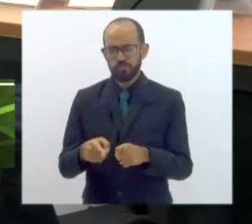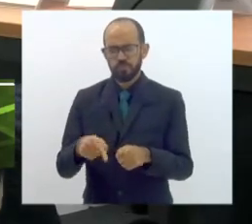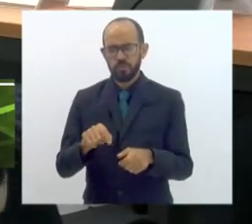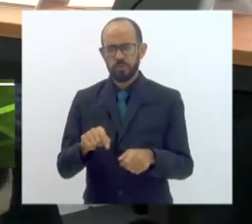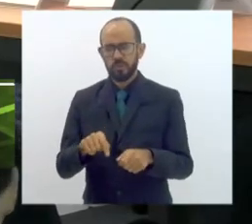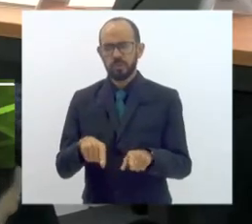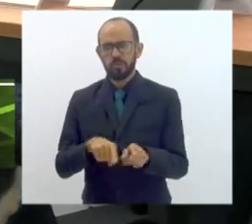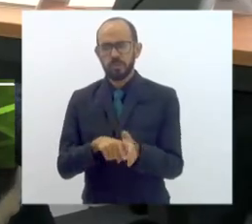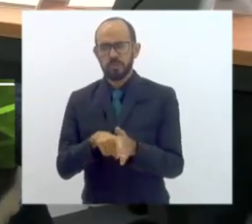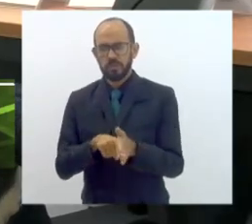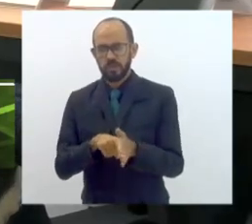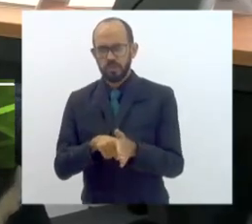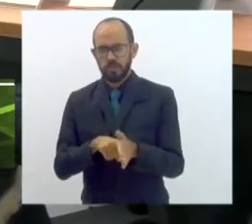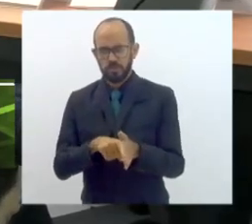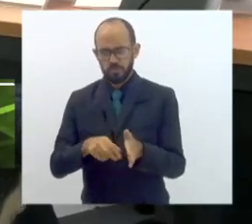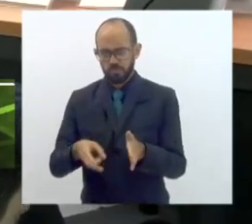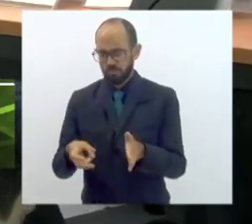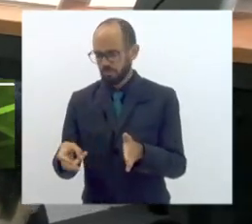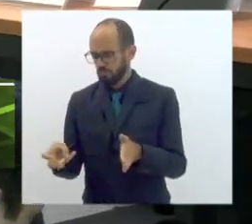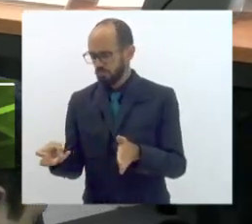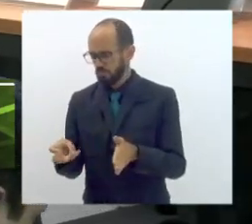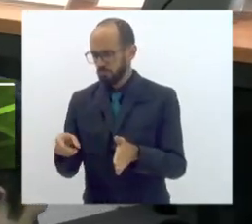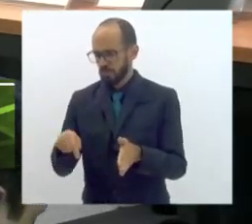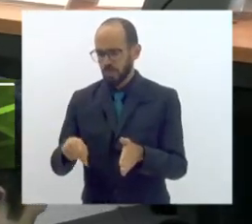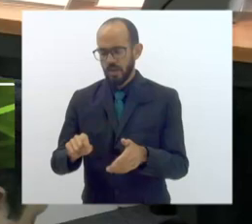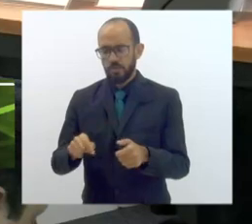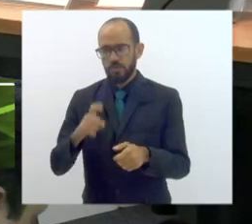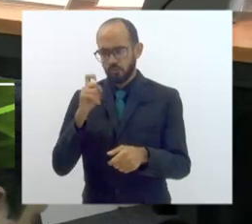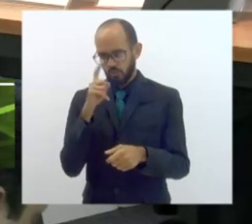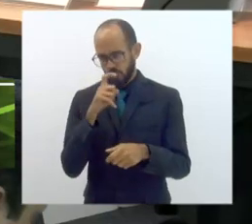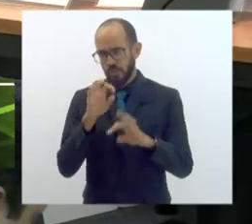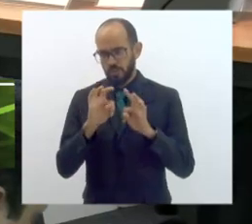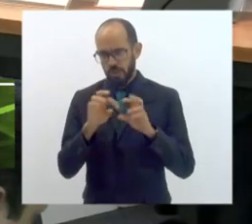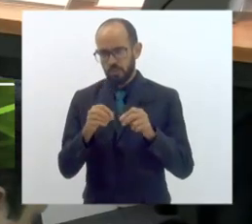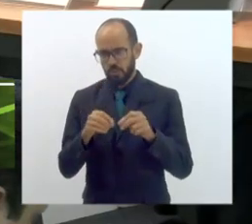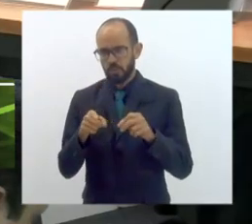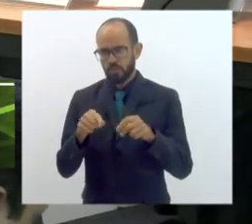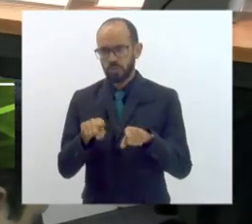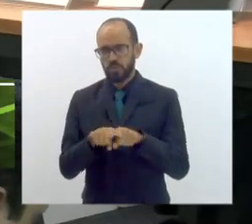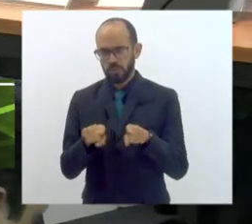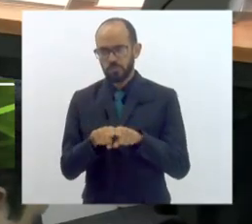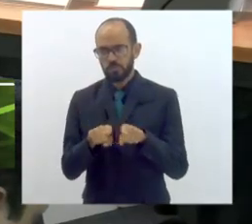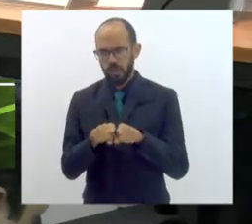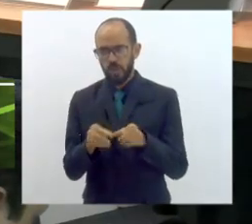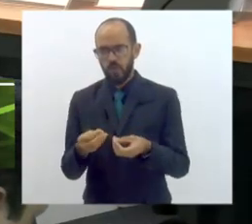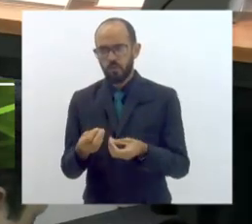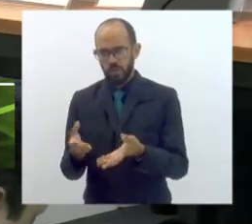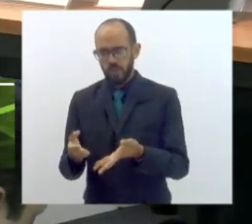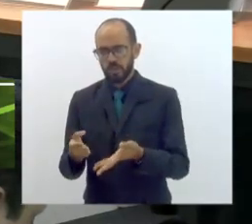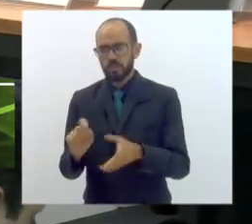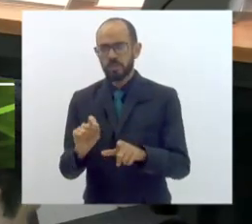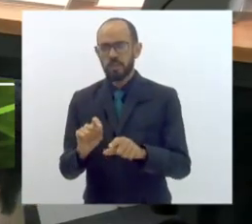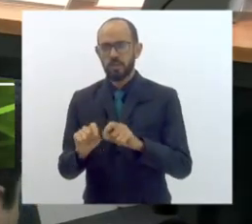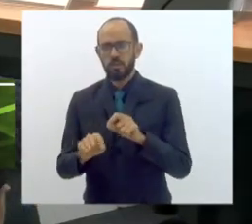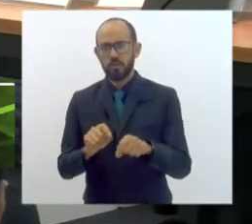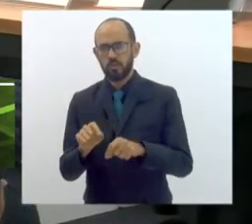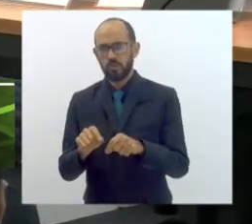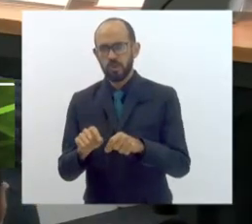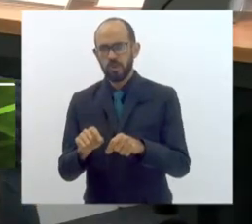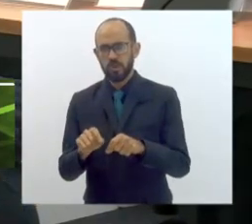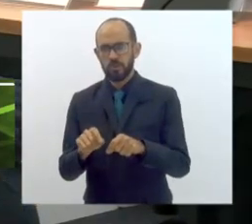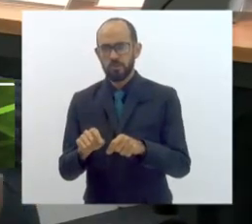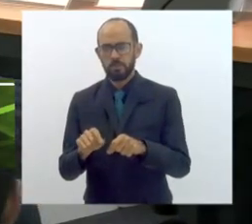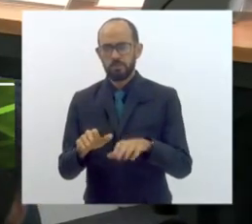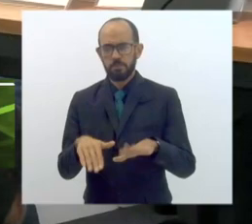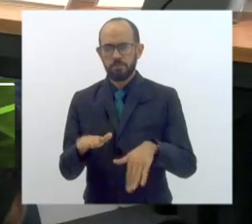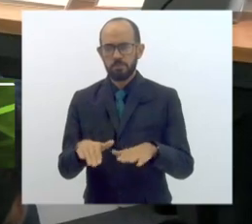diagnósticos, que é uma pedra no sapato de todo mundo, e aumentar e poder oferecer de uma forma, talvez